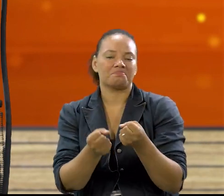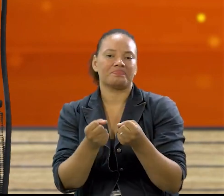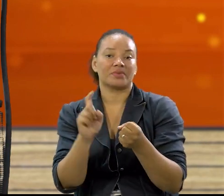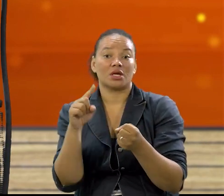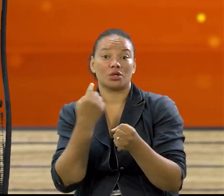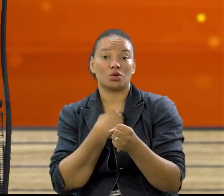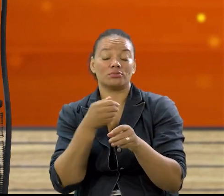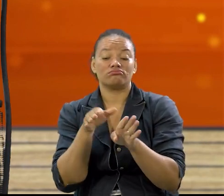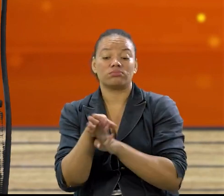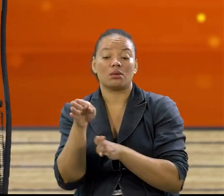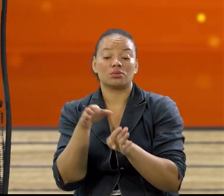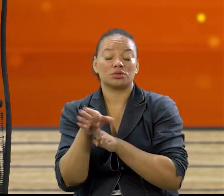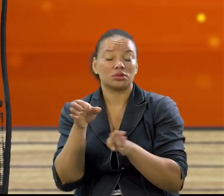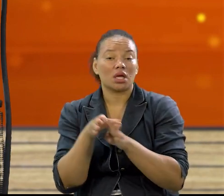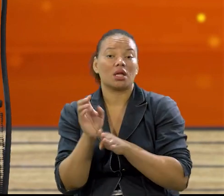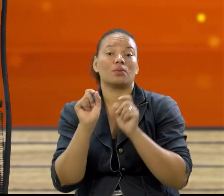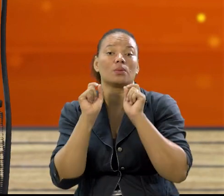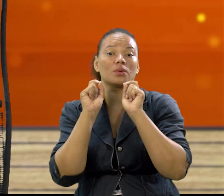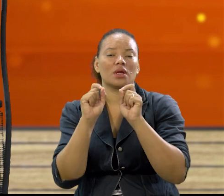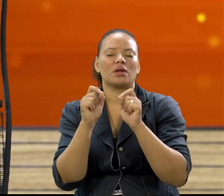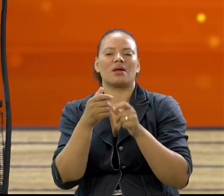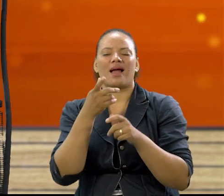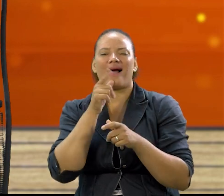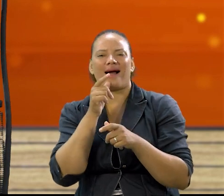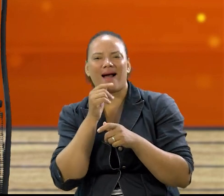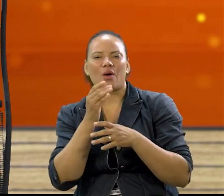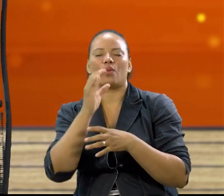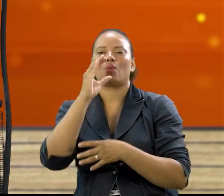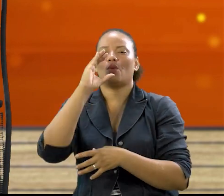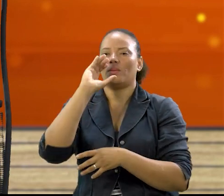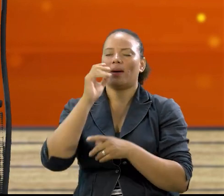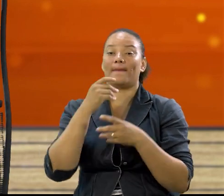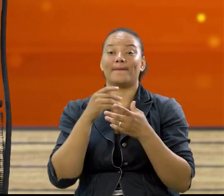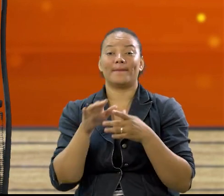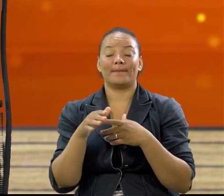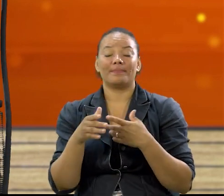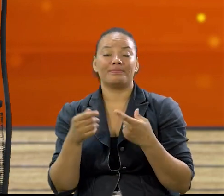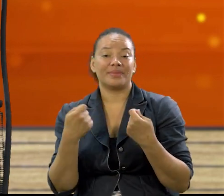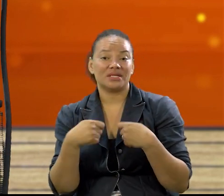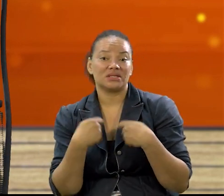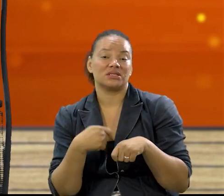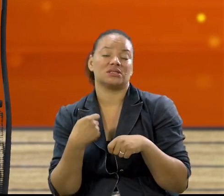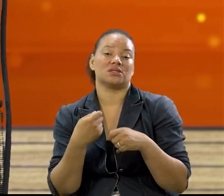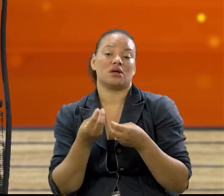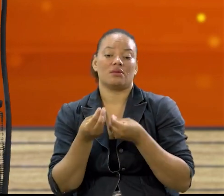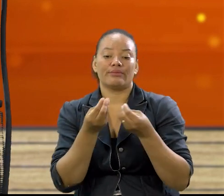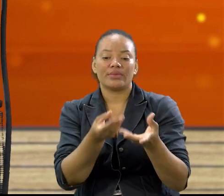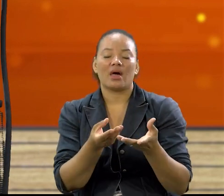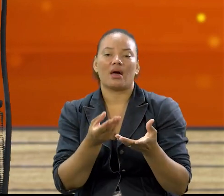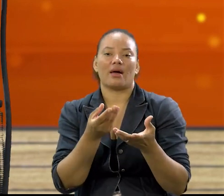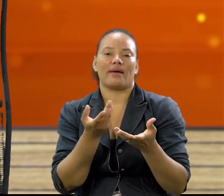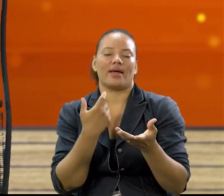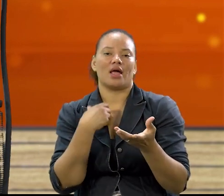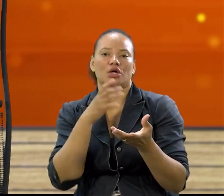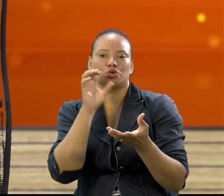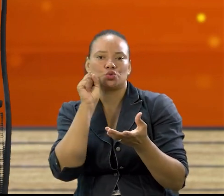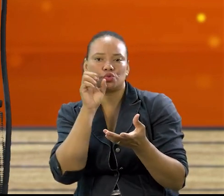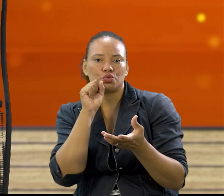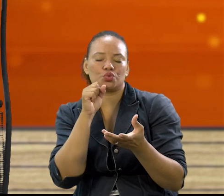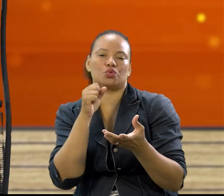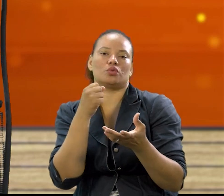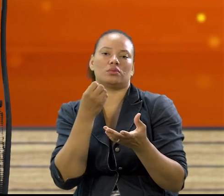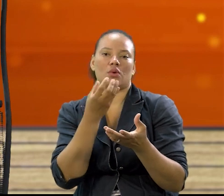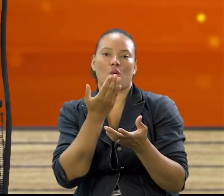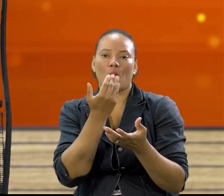sempre orienta né que os pais tomem cuidados que hidratem as crianças né que que ofereça uma uma